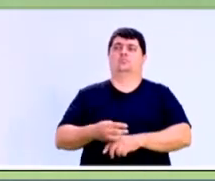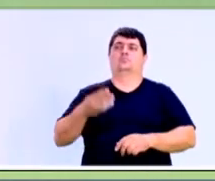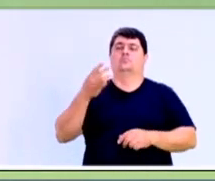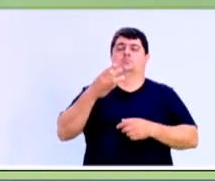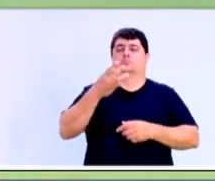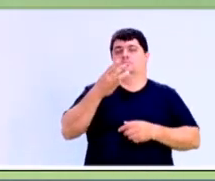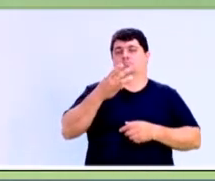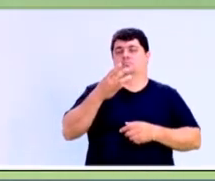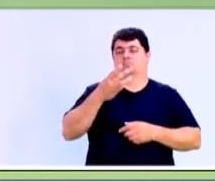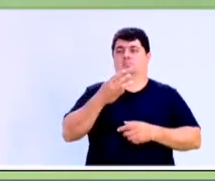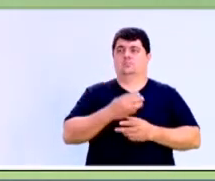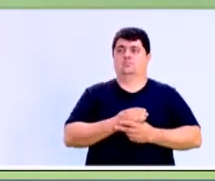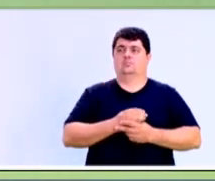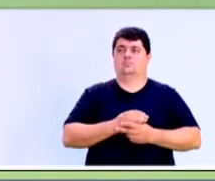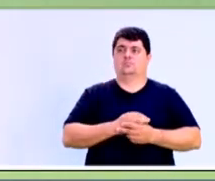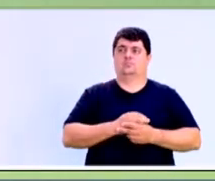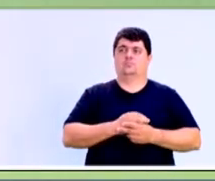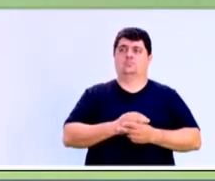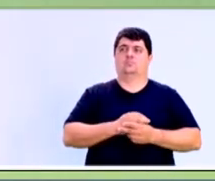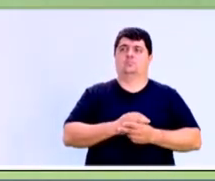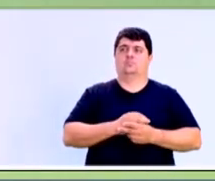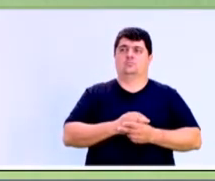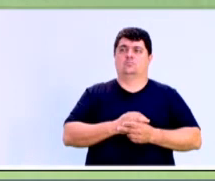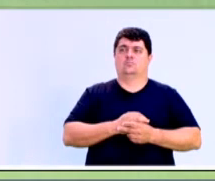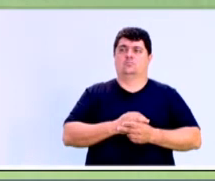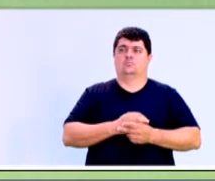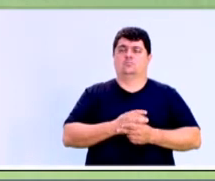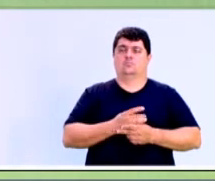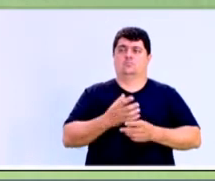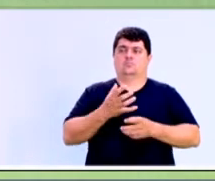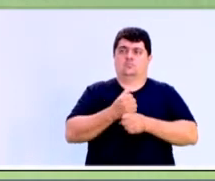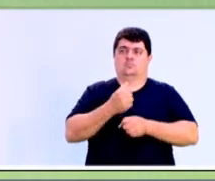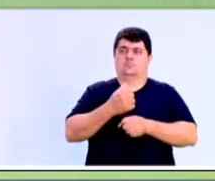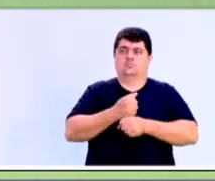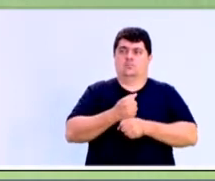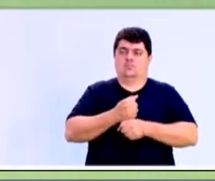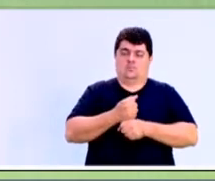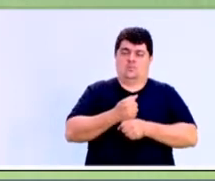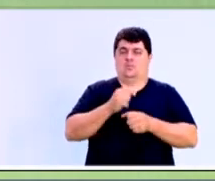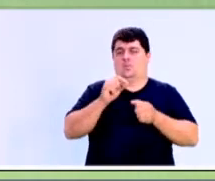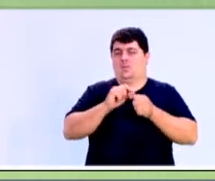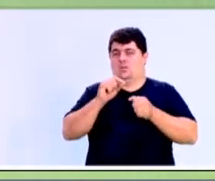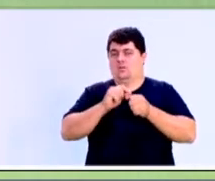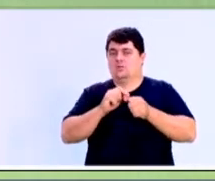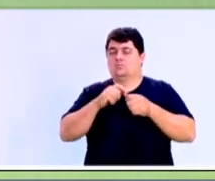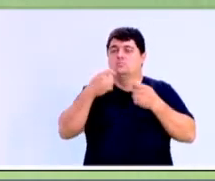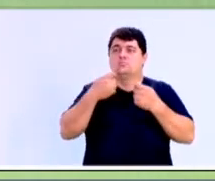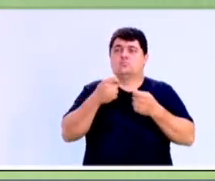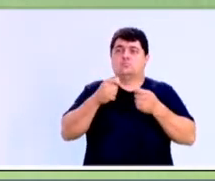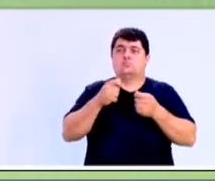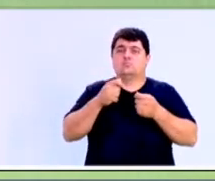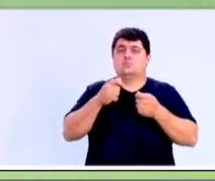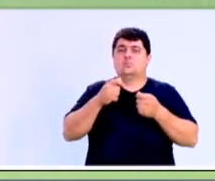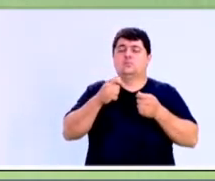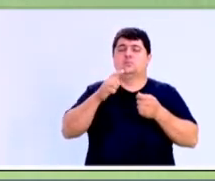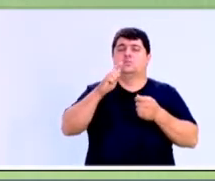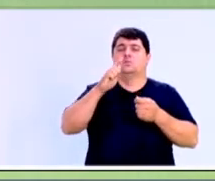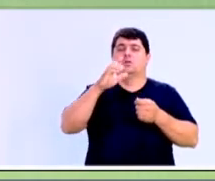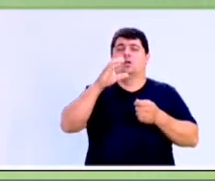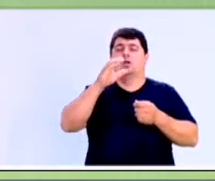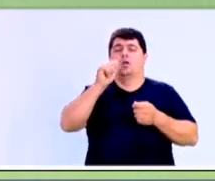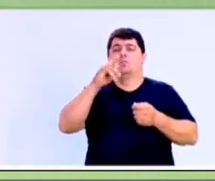Na outra questão, na questão 3, nós estamos falando de fazer os cálculos da necessidade de capital de giro,